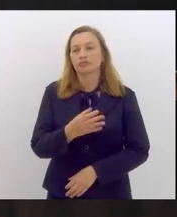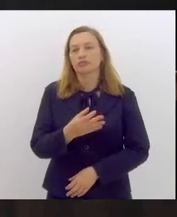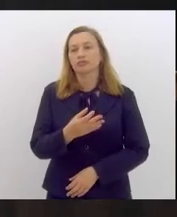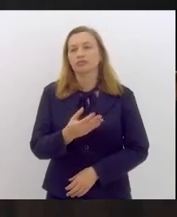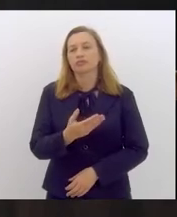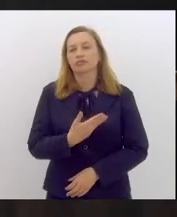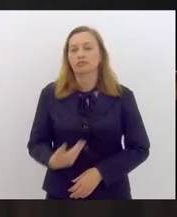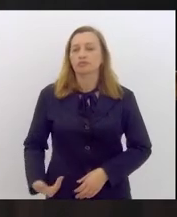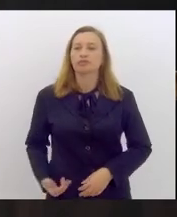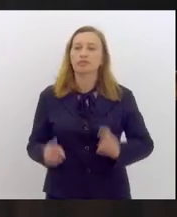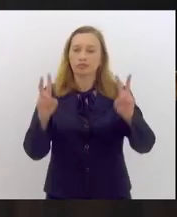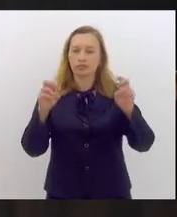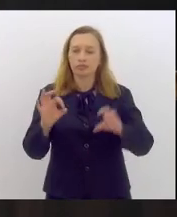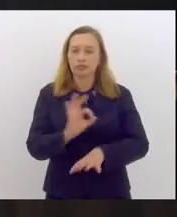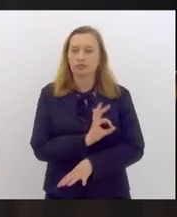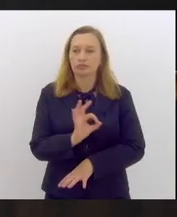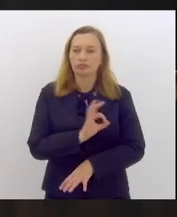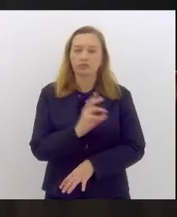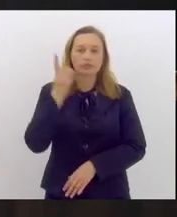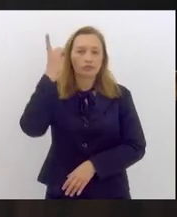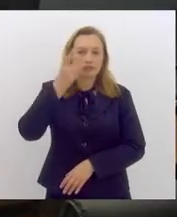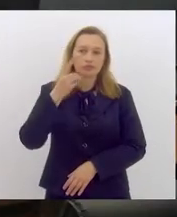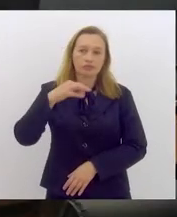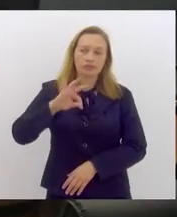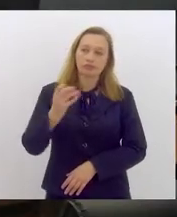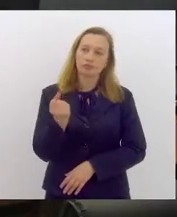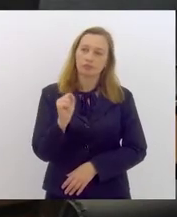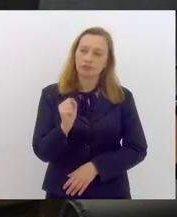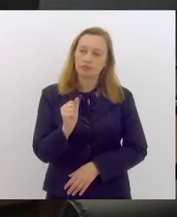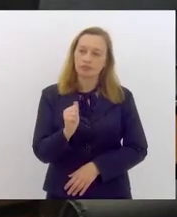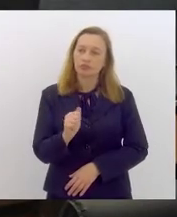Polícia, deputada Marta Rocha.